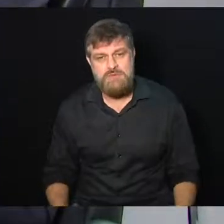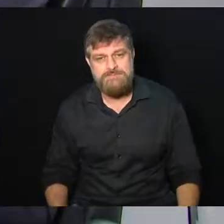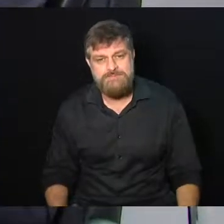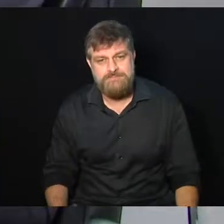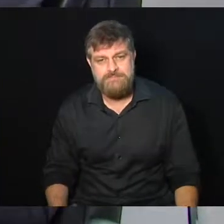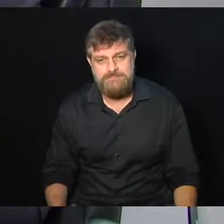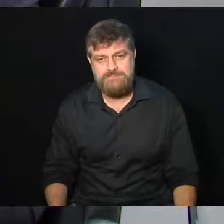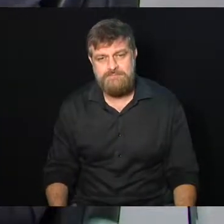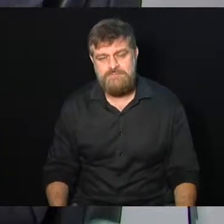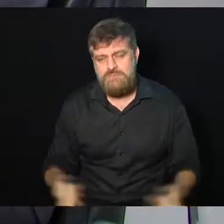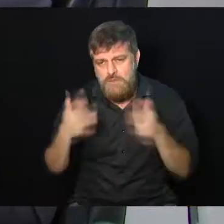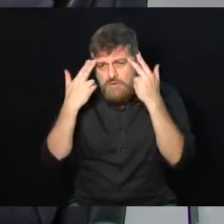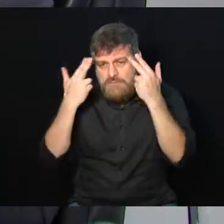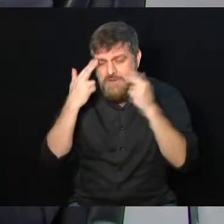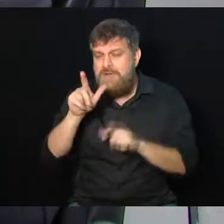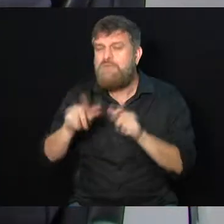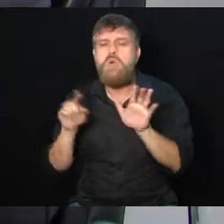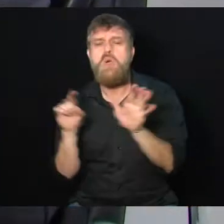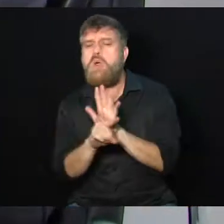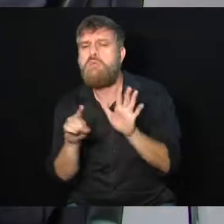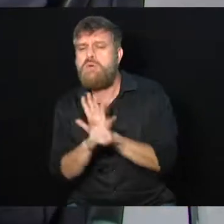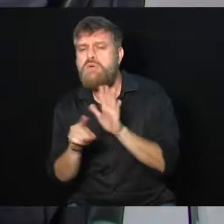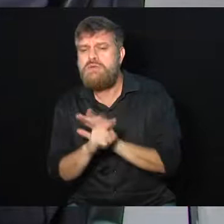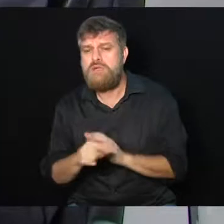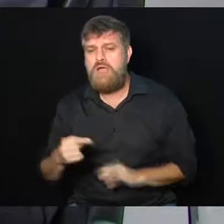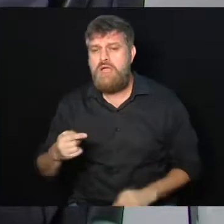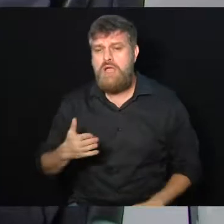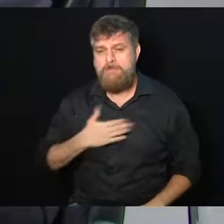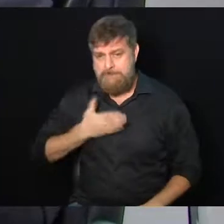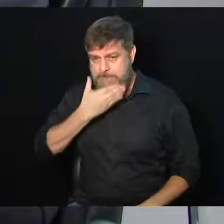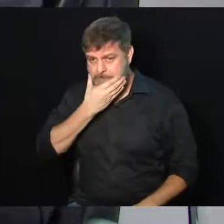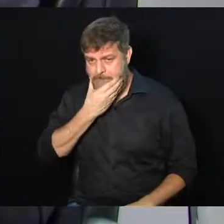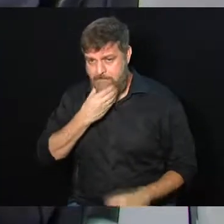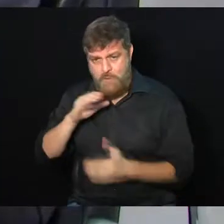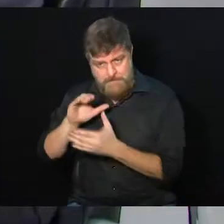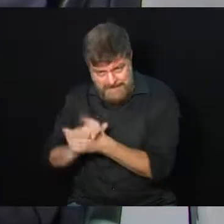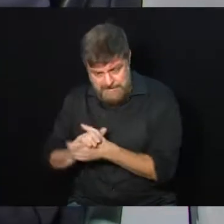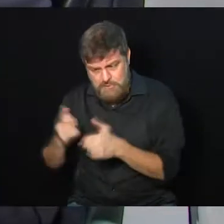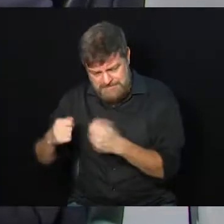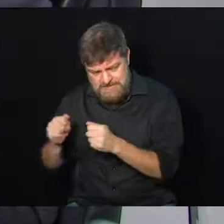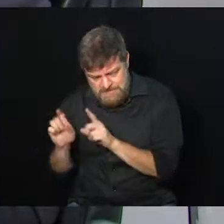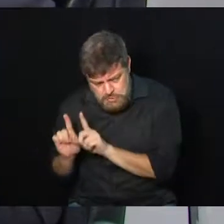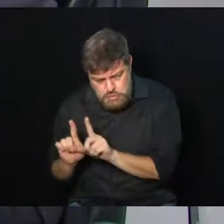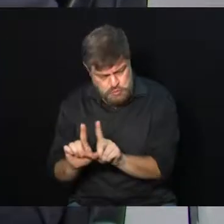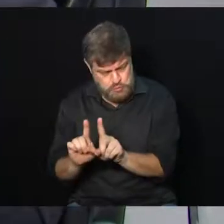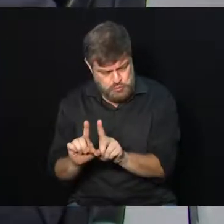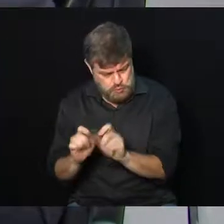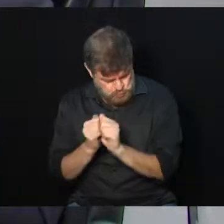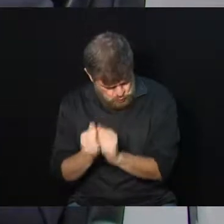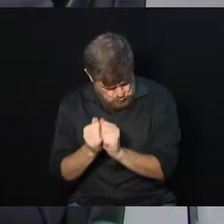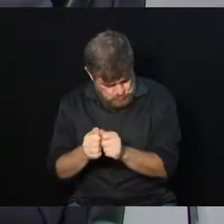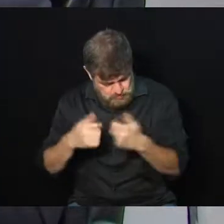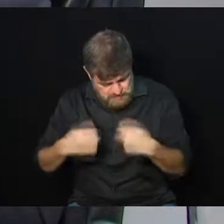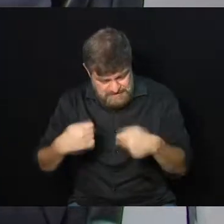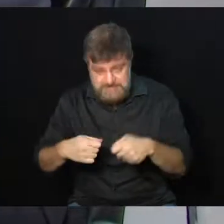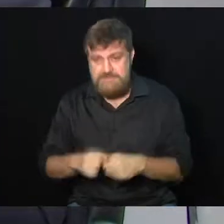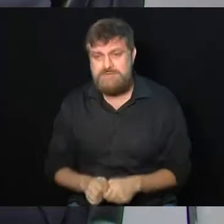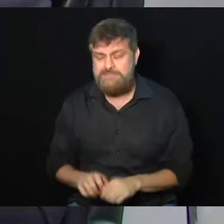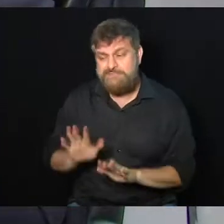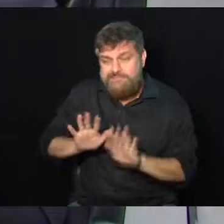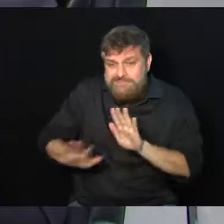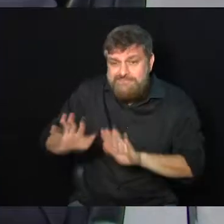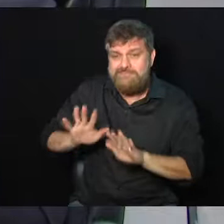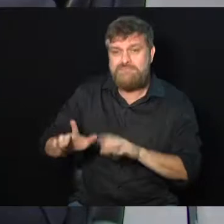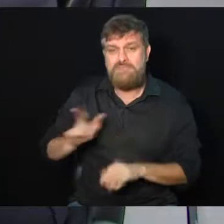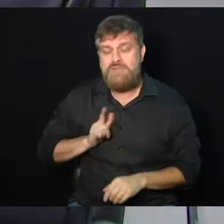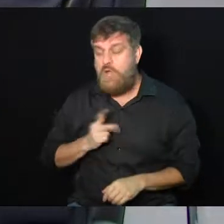É muito comum as pessoas indagarem, olha, o meu marido precisa ou a minha esposa precisa comparecer. Aí tudo depende do